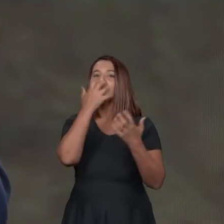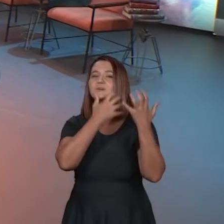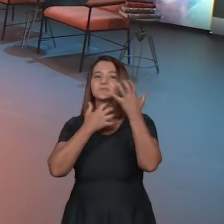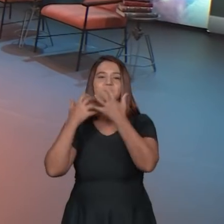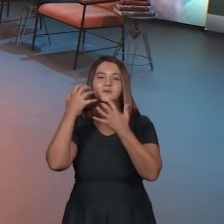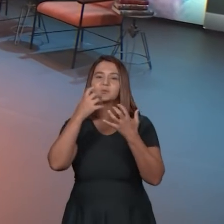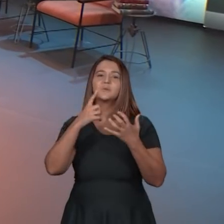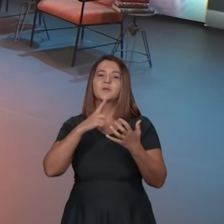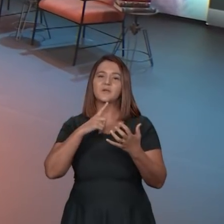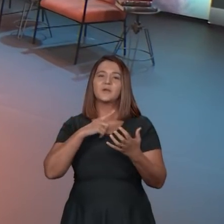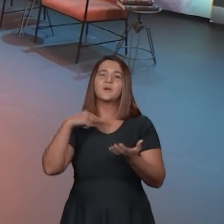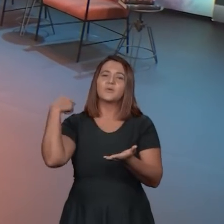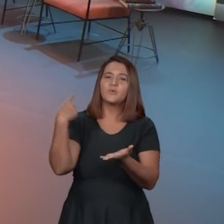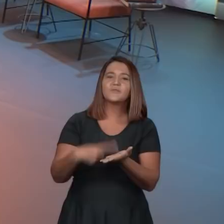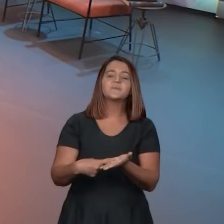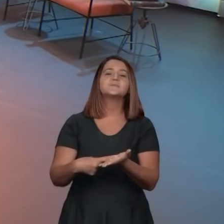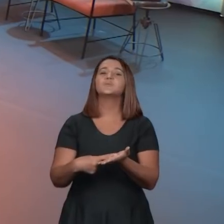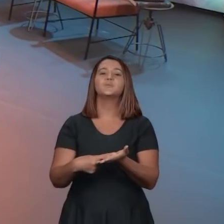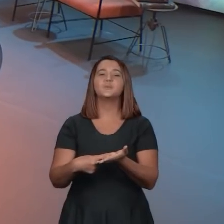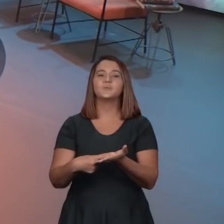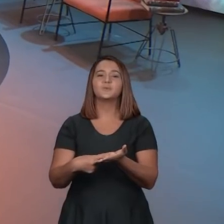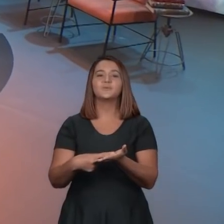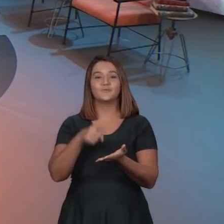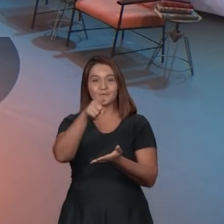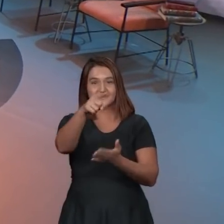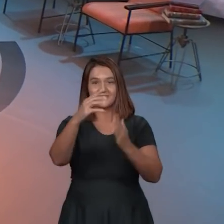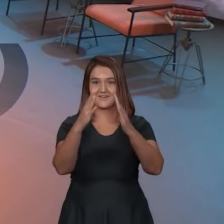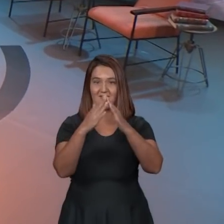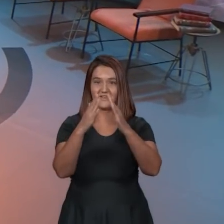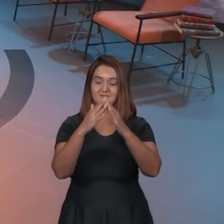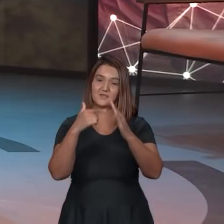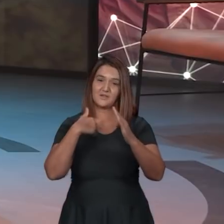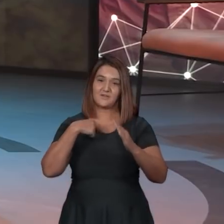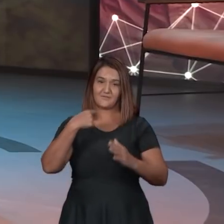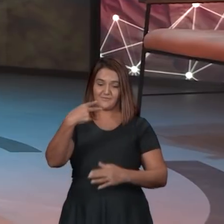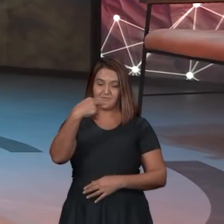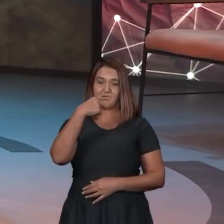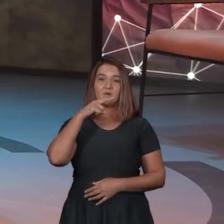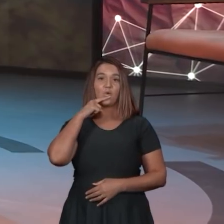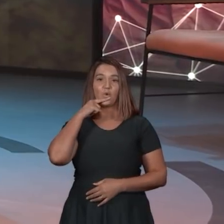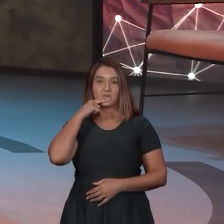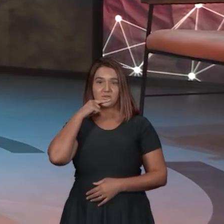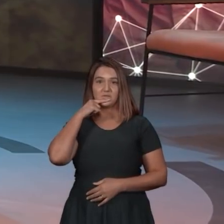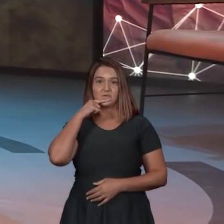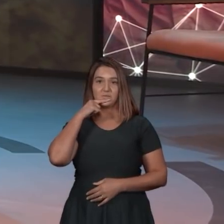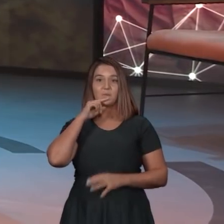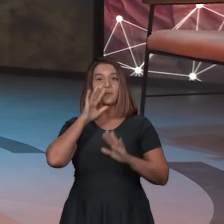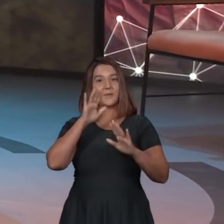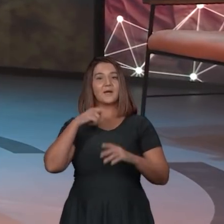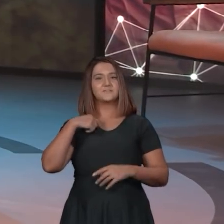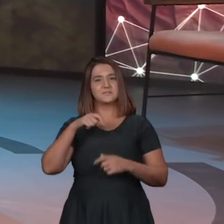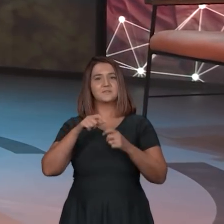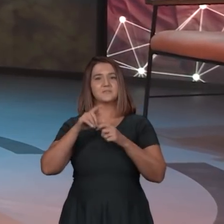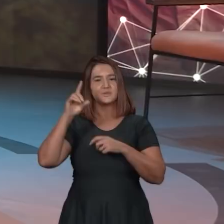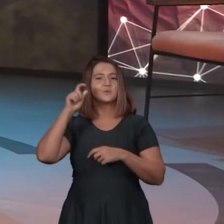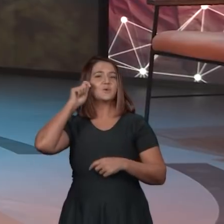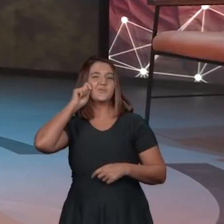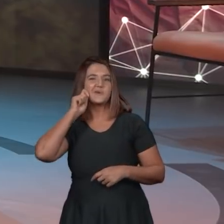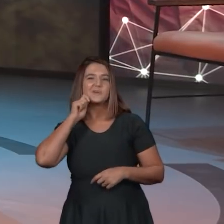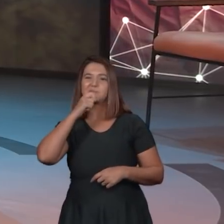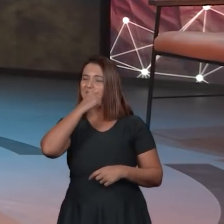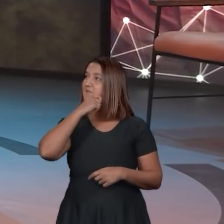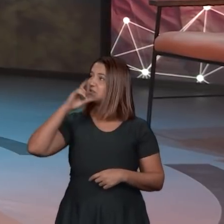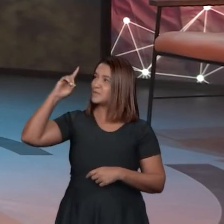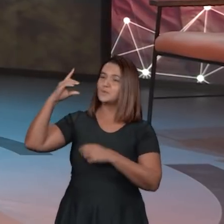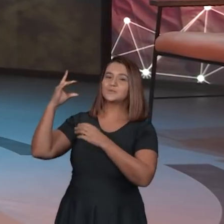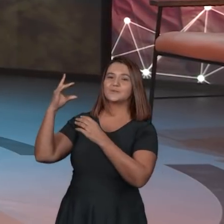a confirmação. Porque vocês que estão em casa estão vendo o Rodrigo da TV. Mas eu faço a barba dele todos os dias, eu sei o que ele passou.